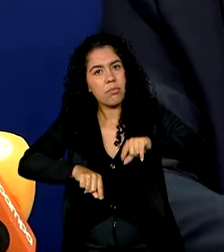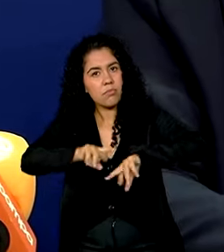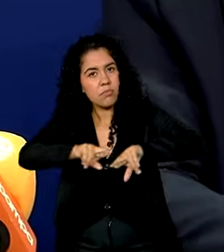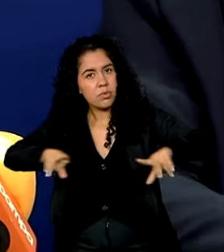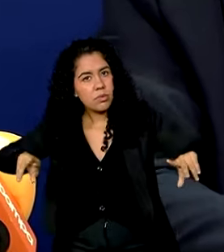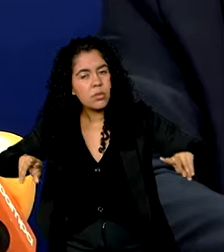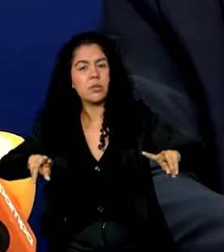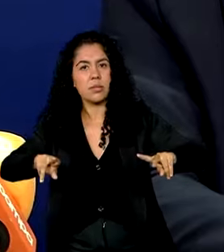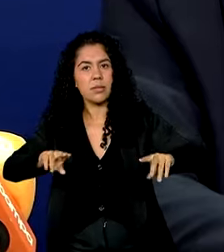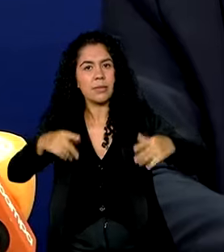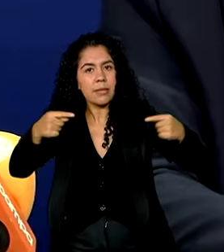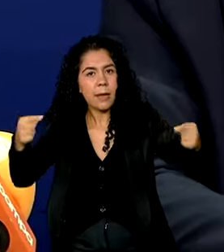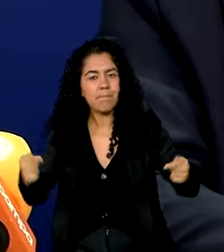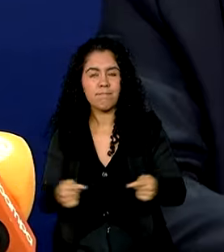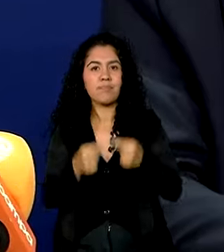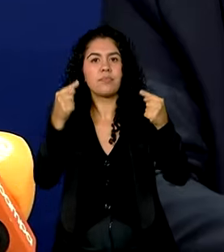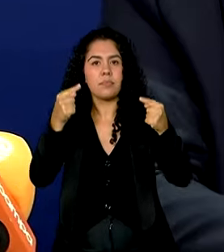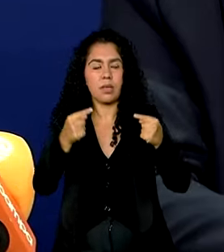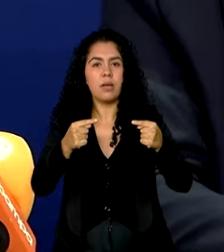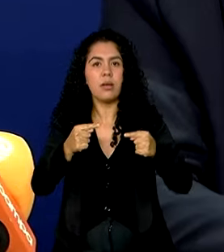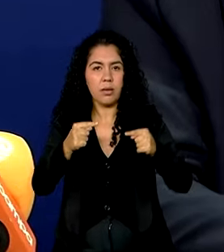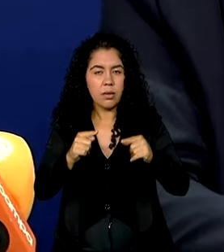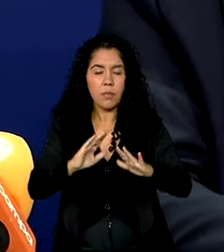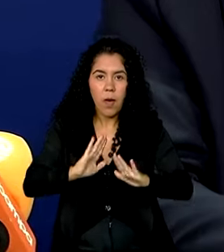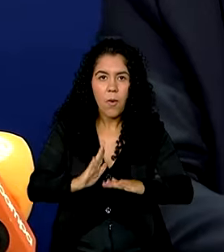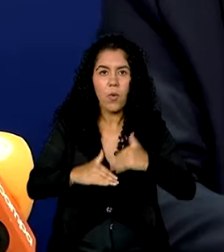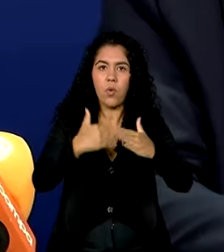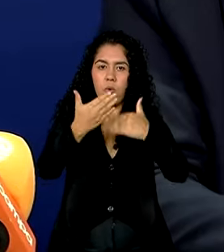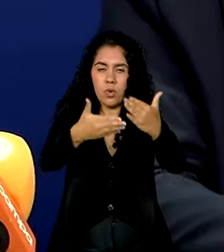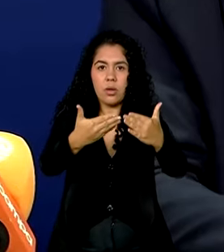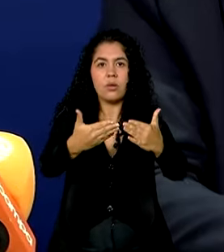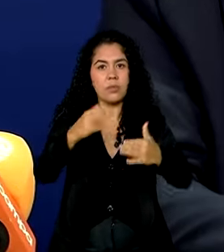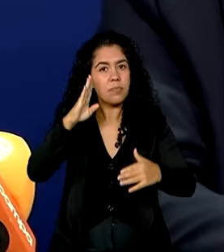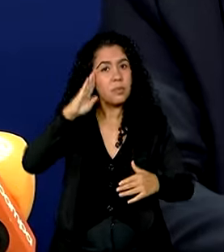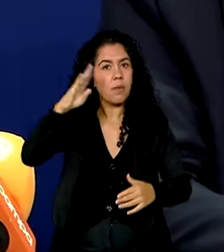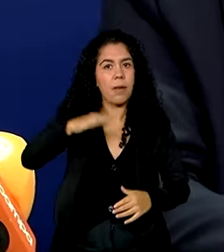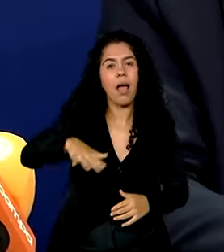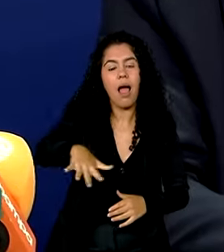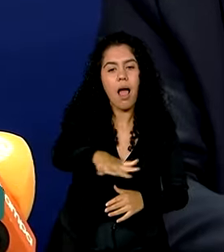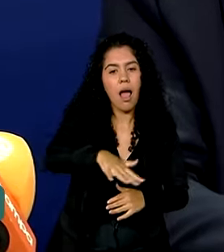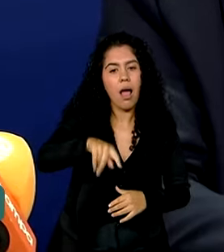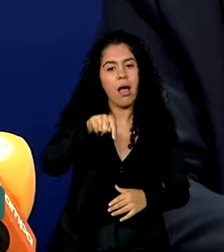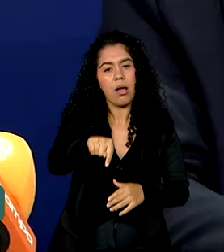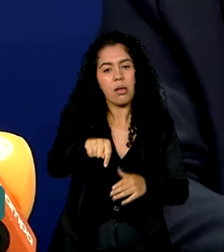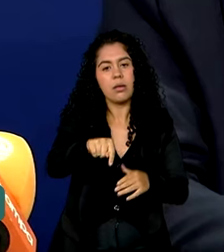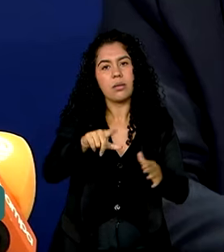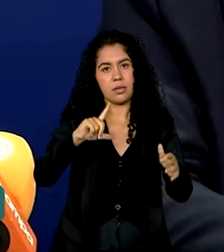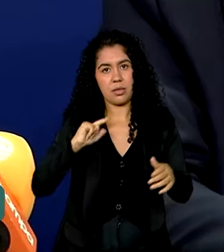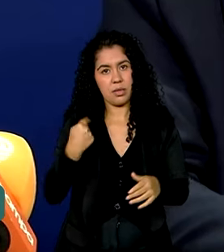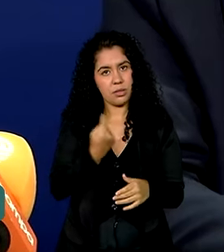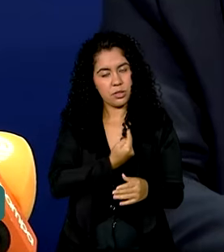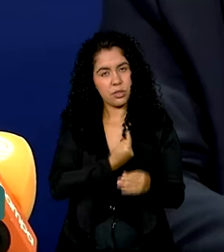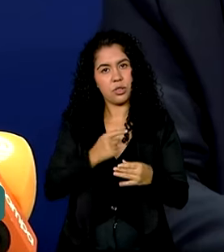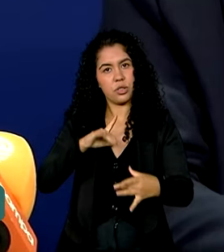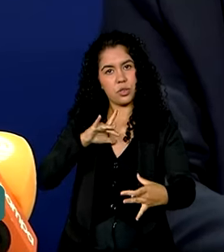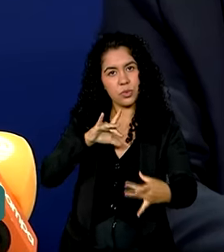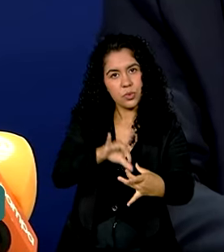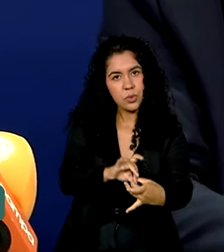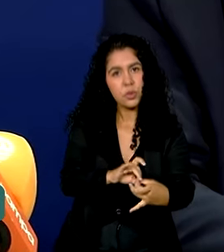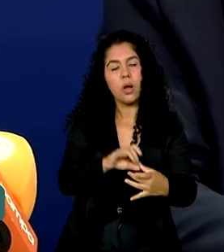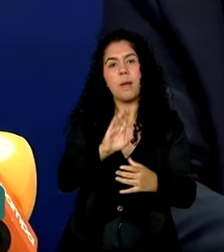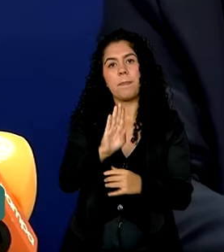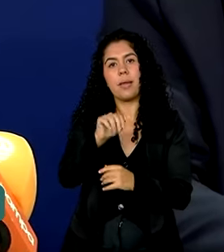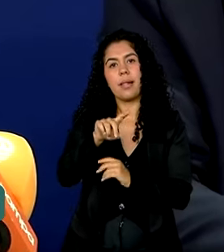até em evolução do que são os próprios pluviômetros, que é outra aposta que nós estamos fazendo junto com o